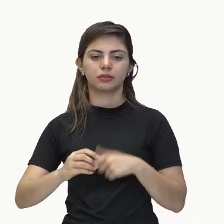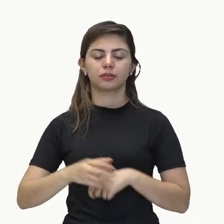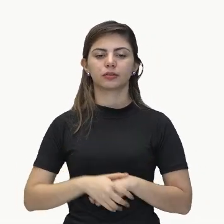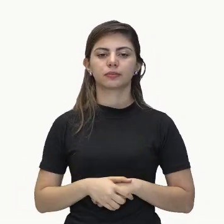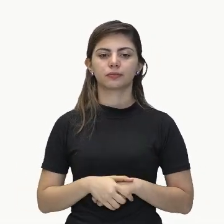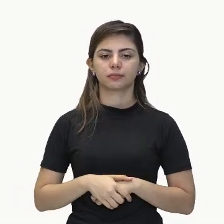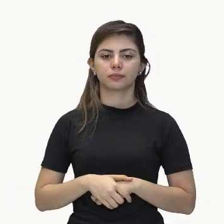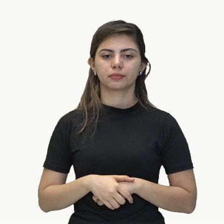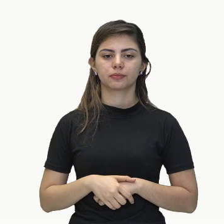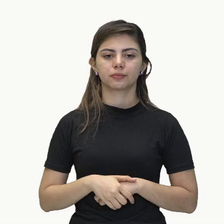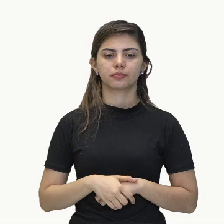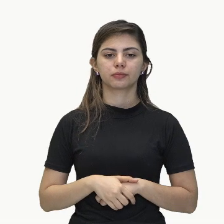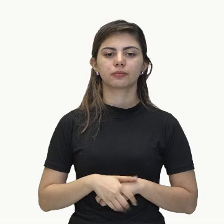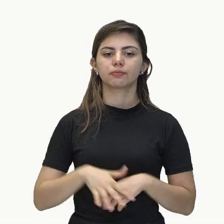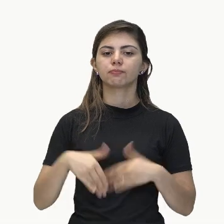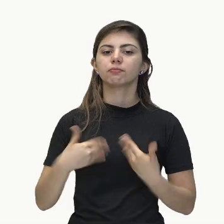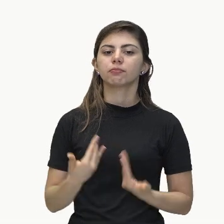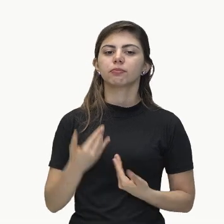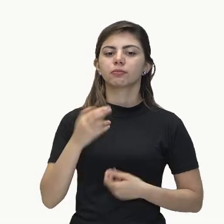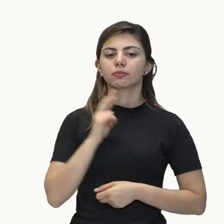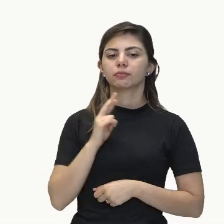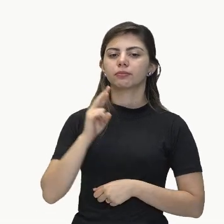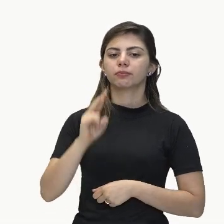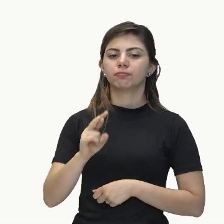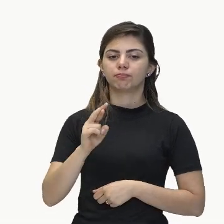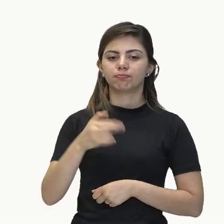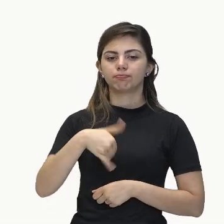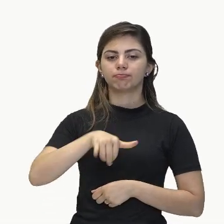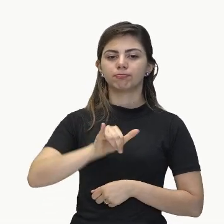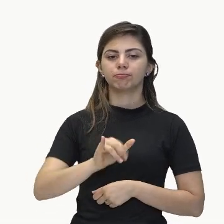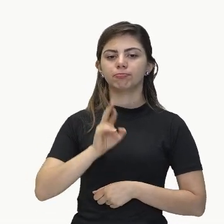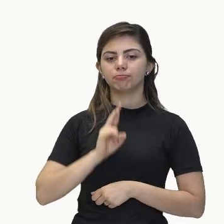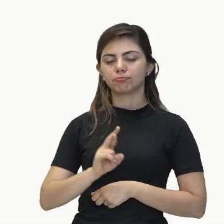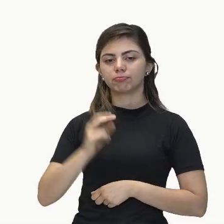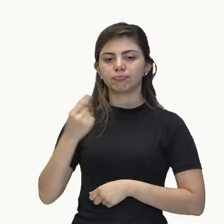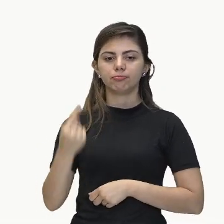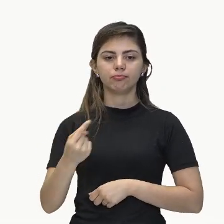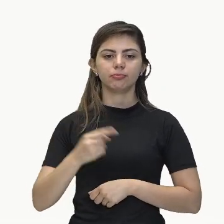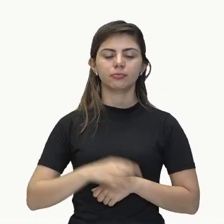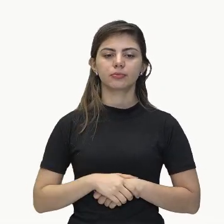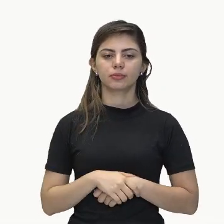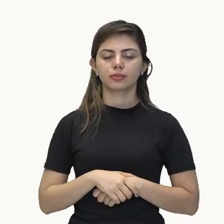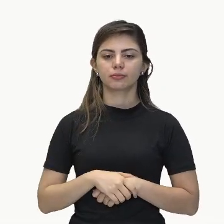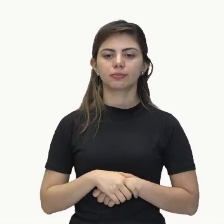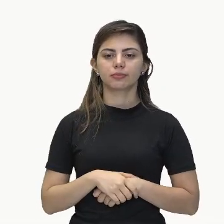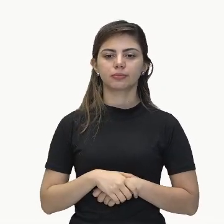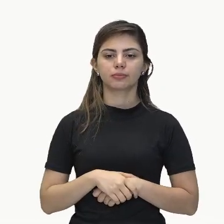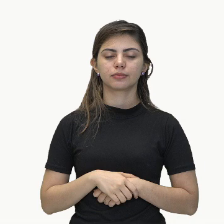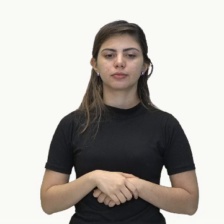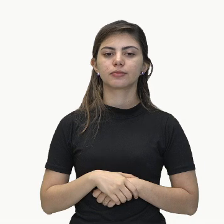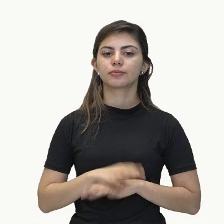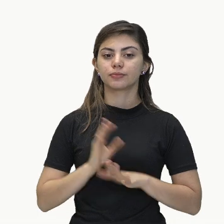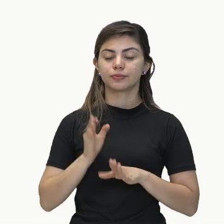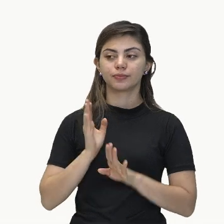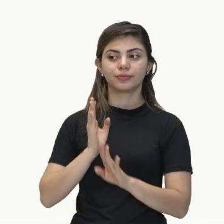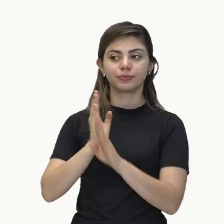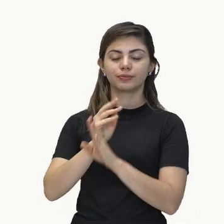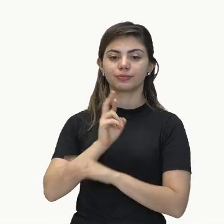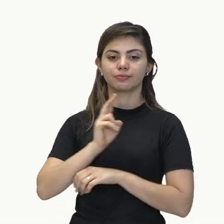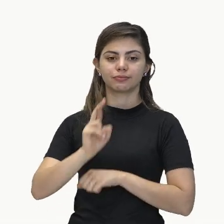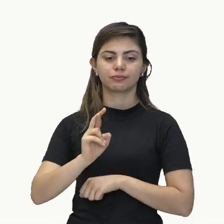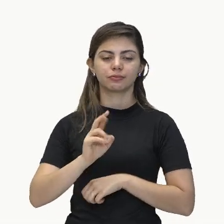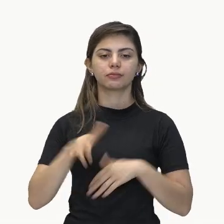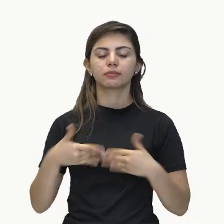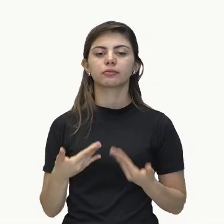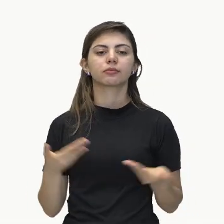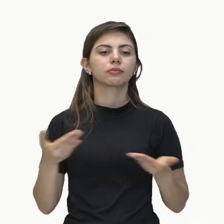dividindo. Chegando aqui no resultado, y igual a 1. Cheguei no meu resultado do y, o que